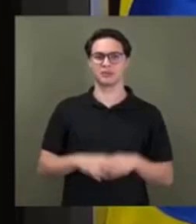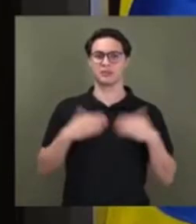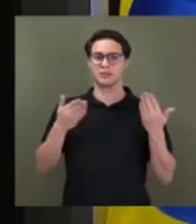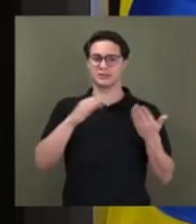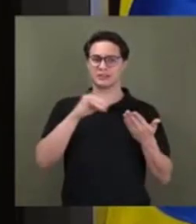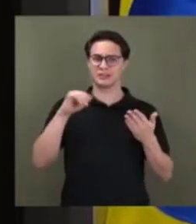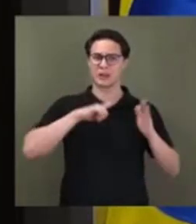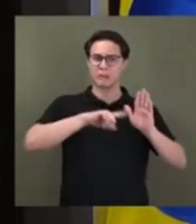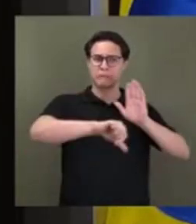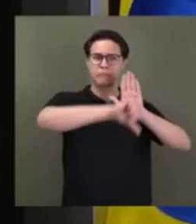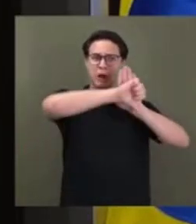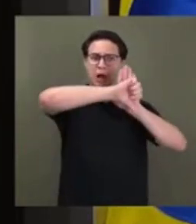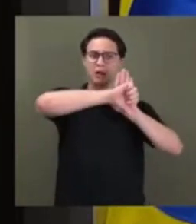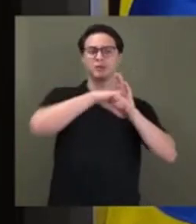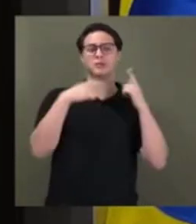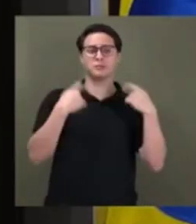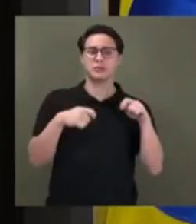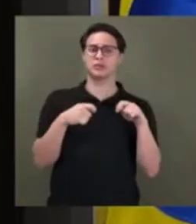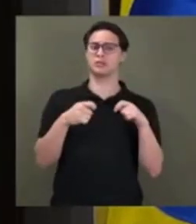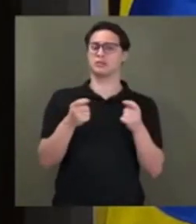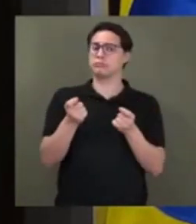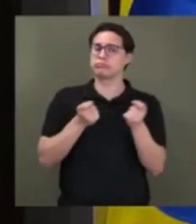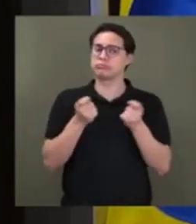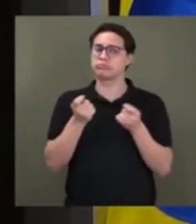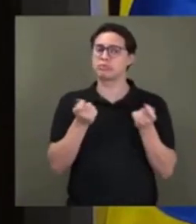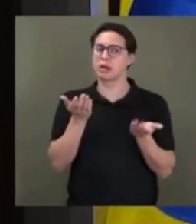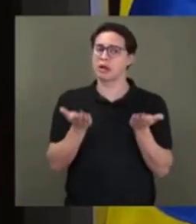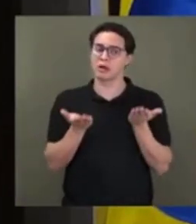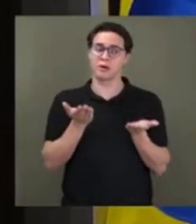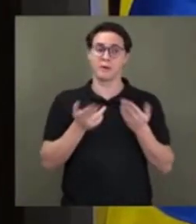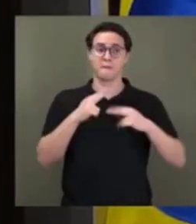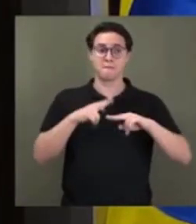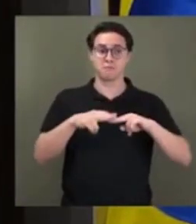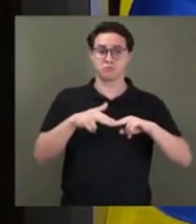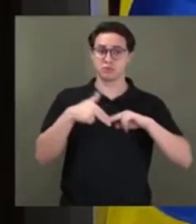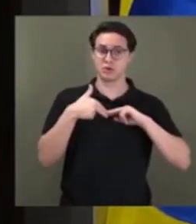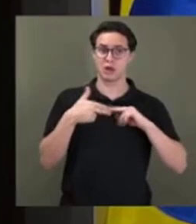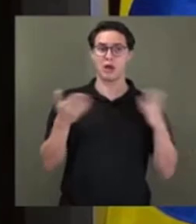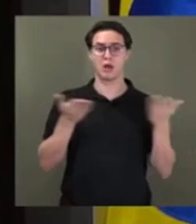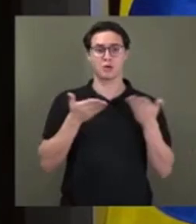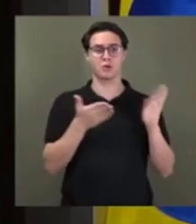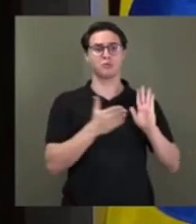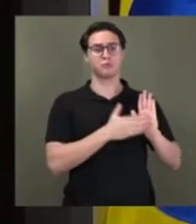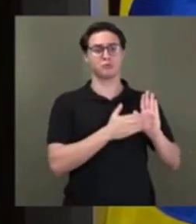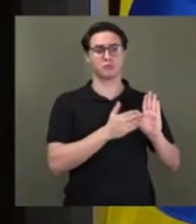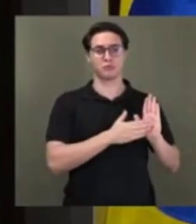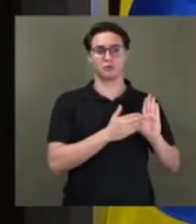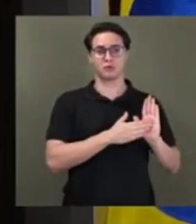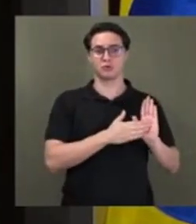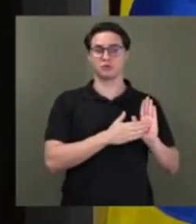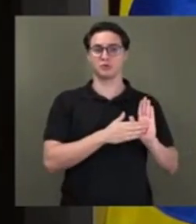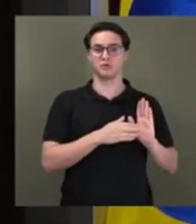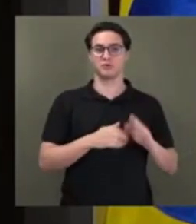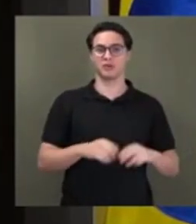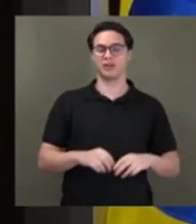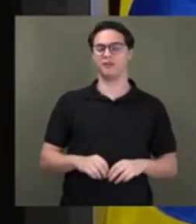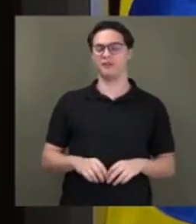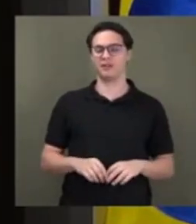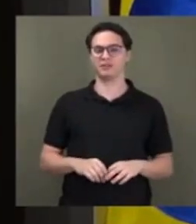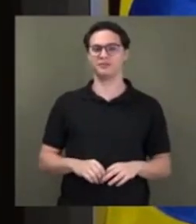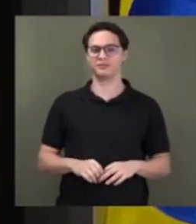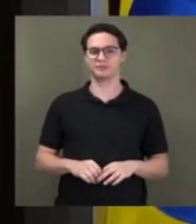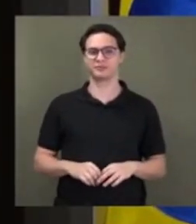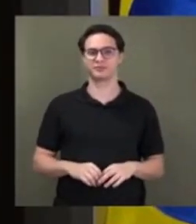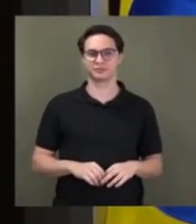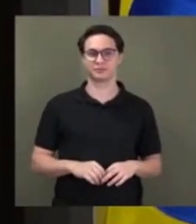uma ilicitude. E por isso, nessa proposta, consigno claramente que,